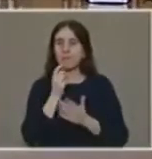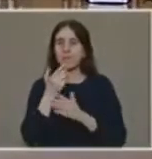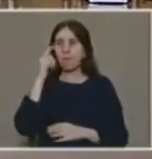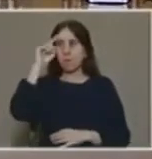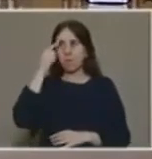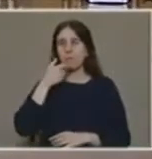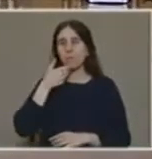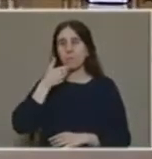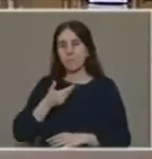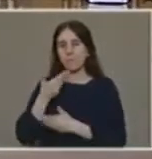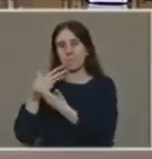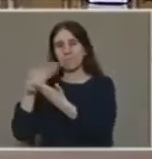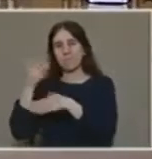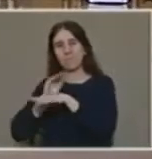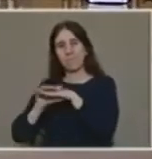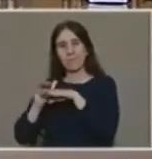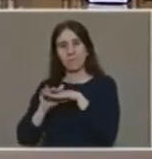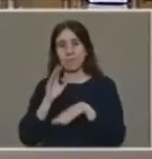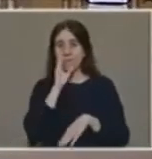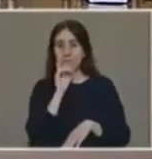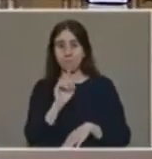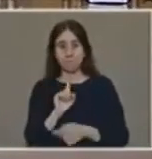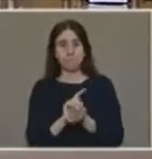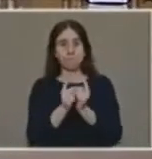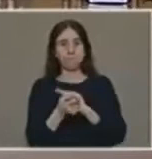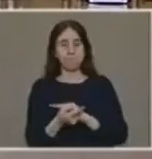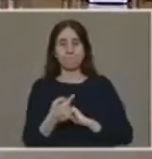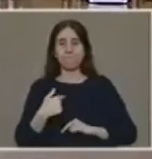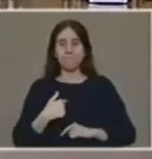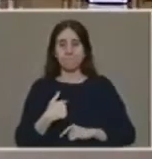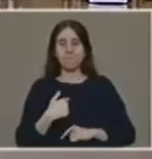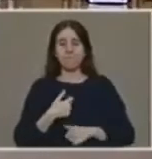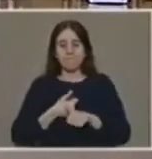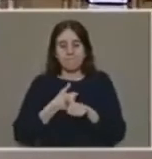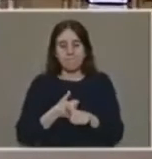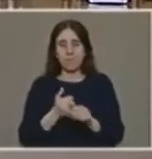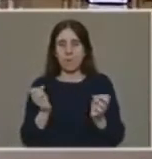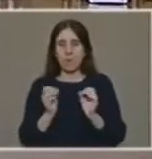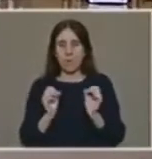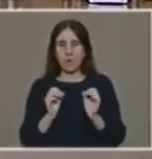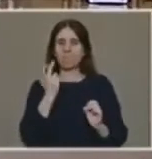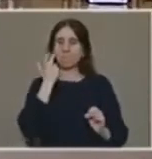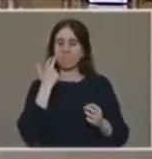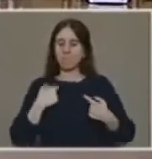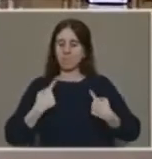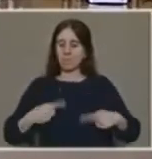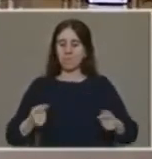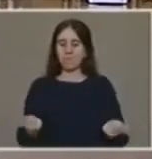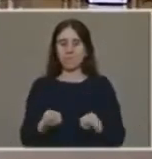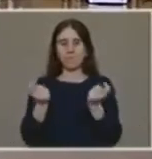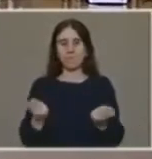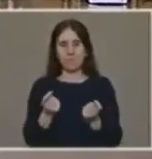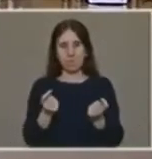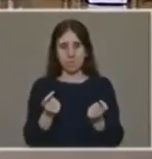Mestre. Caso contrário, é um discípulo infiel, pretencioso, que se autopromove